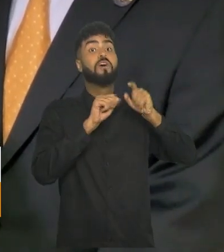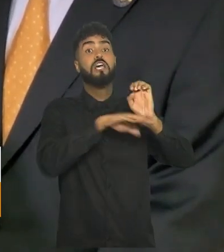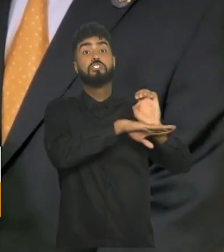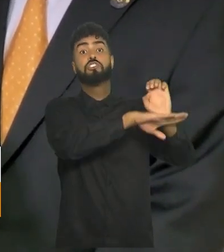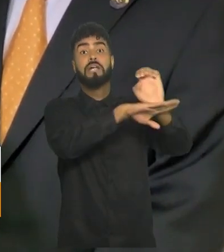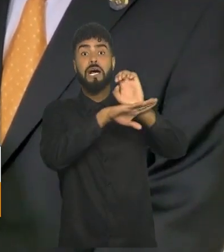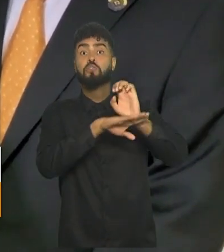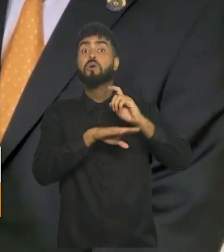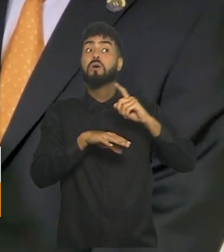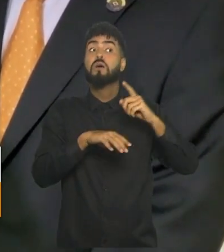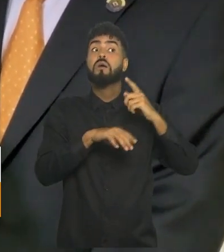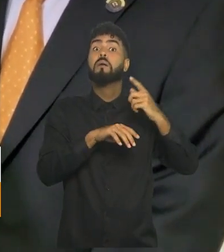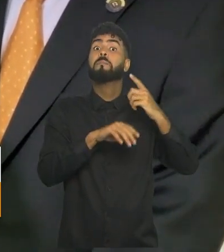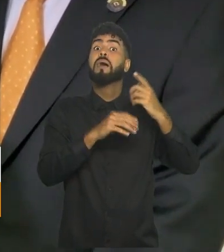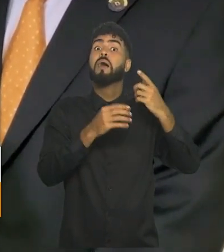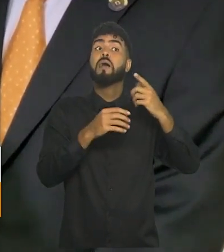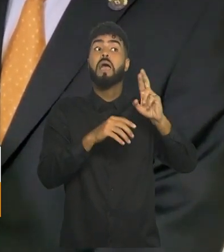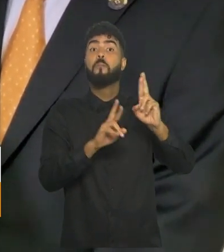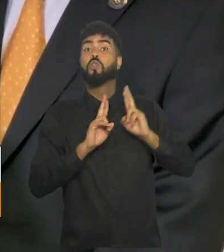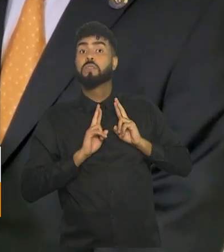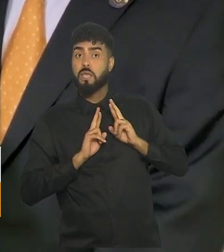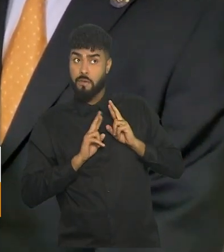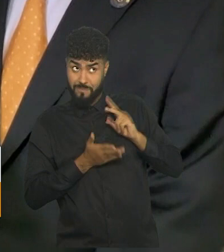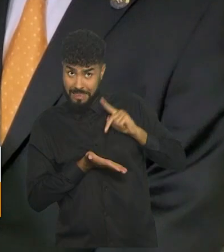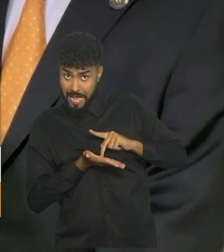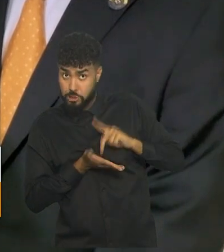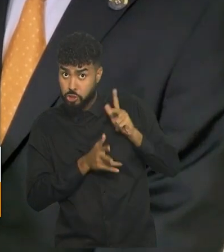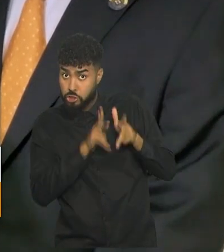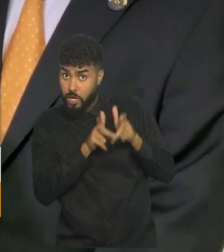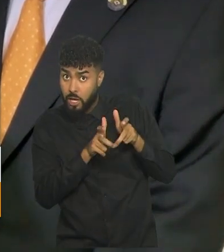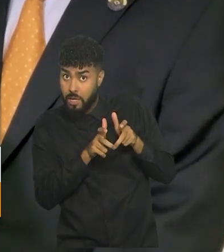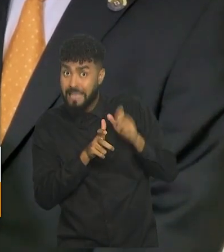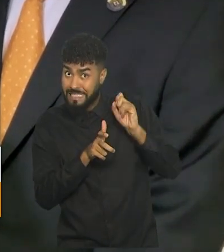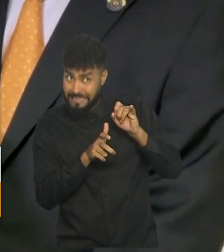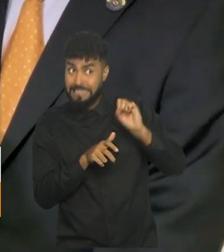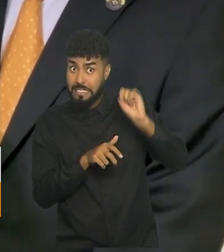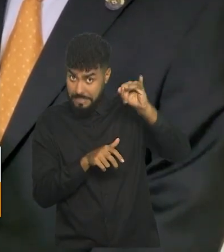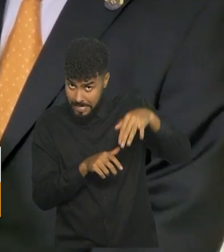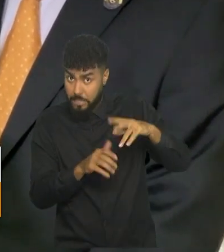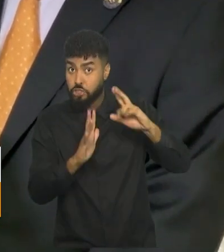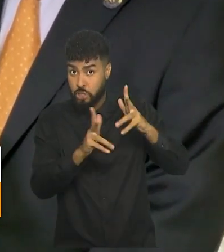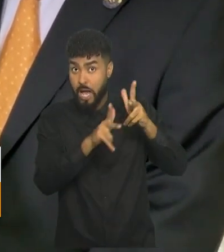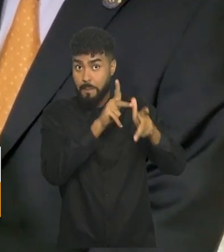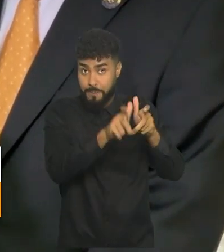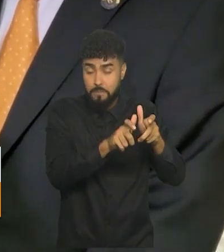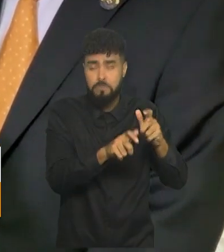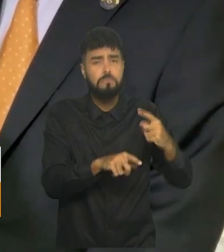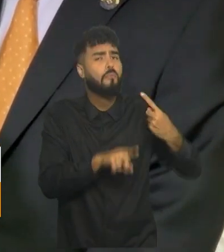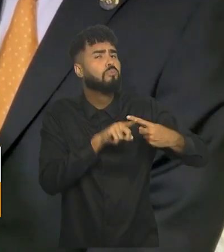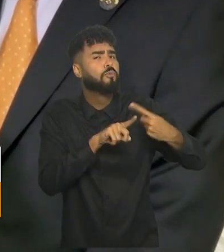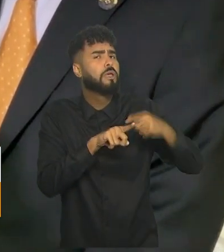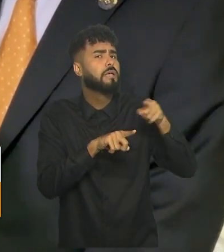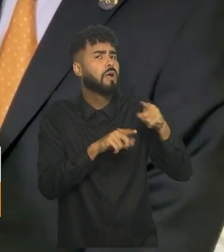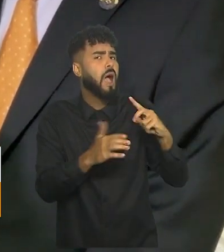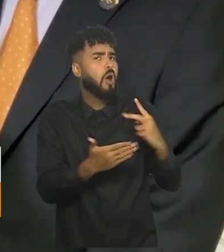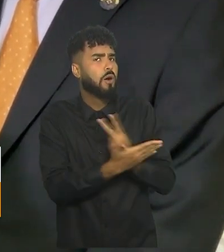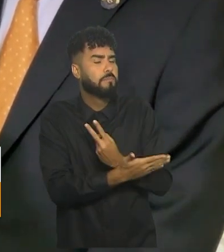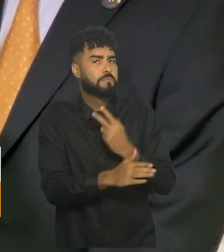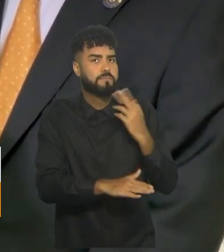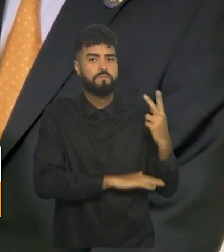essa informação. Em caso positivo, por que isso aconteceu. Num segundo momento, no outro despacho do